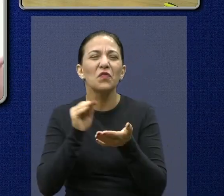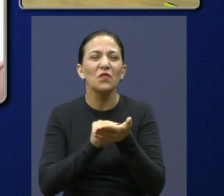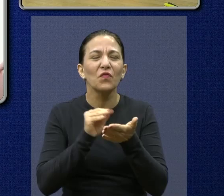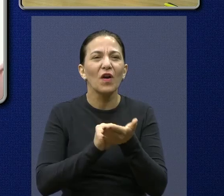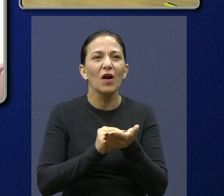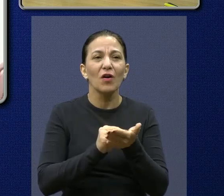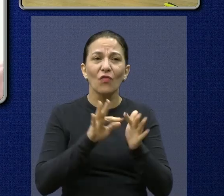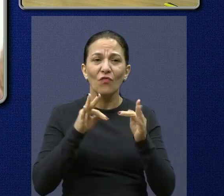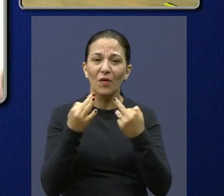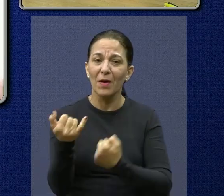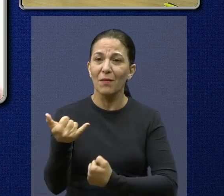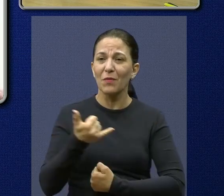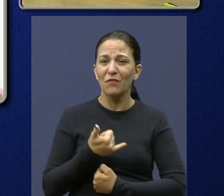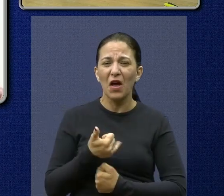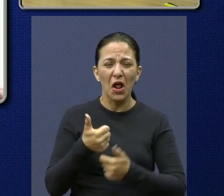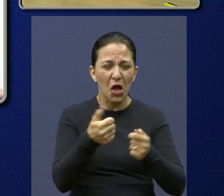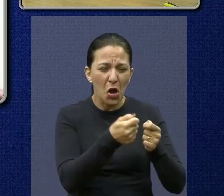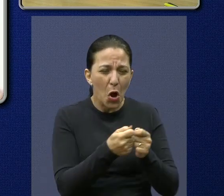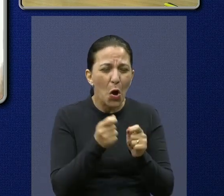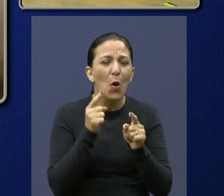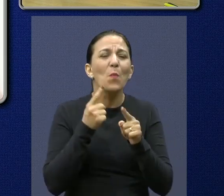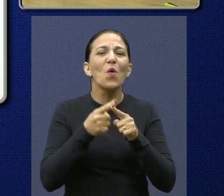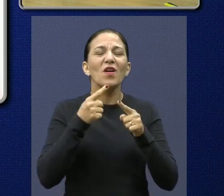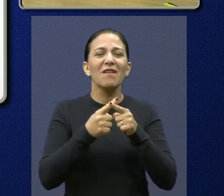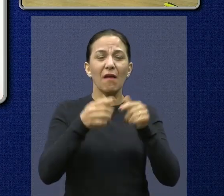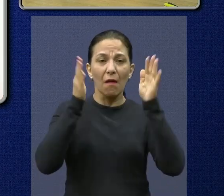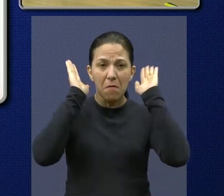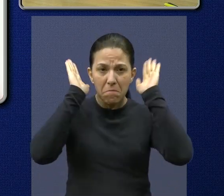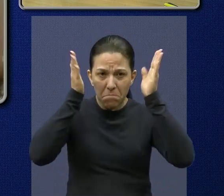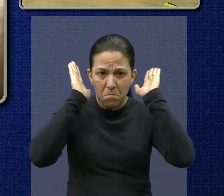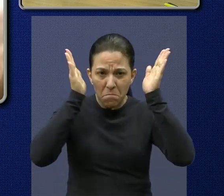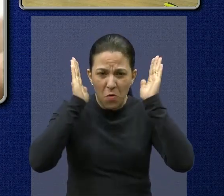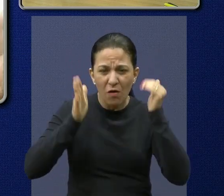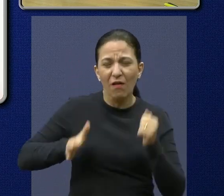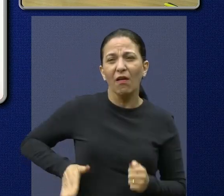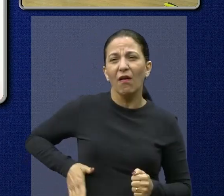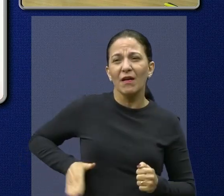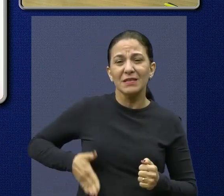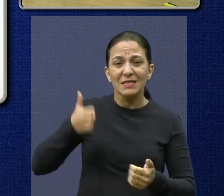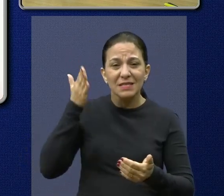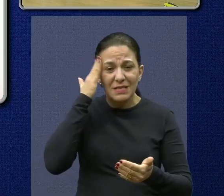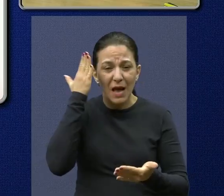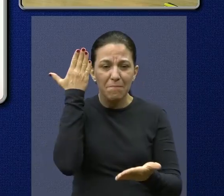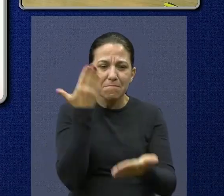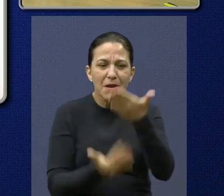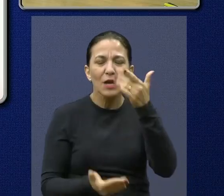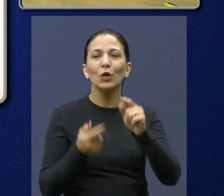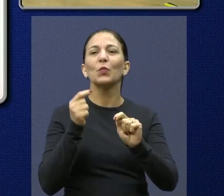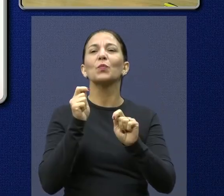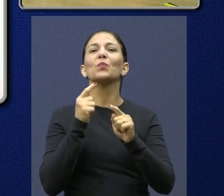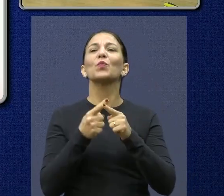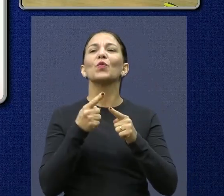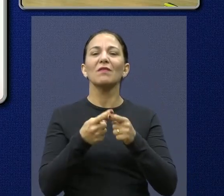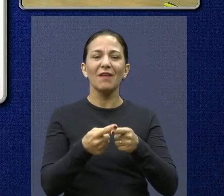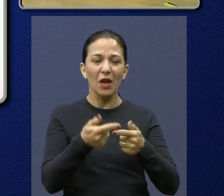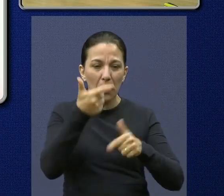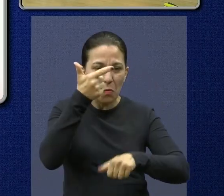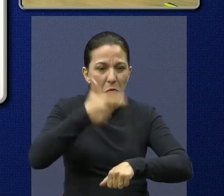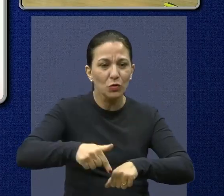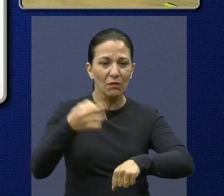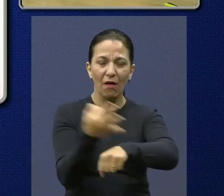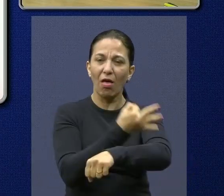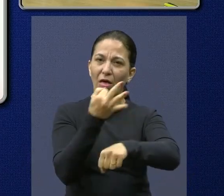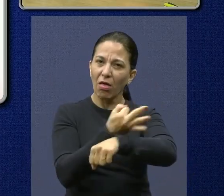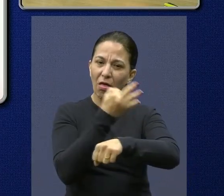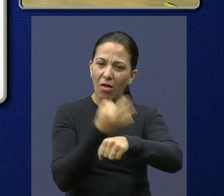doutor, por que ele joga, ele é burro. Ele só pode ser safado, ele sabe que ele perde, por que ele joga? É a mesma coisa o álcool,